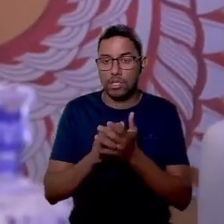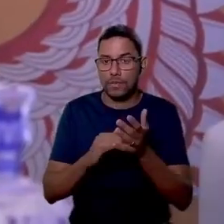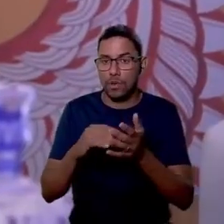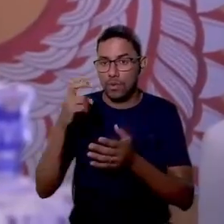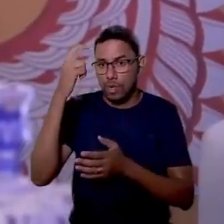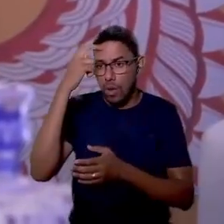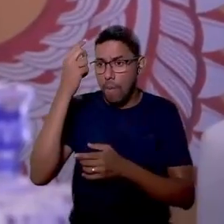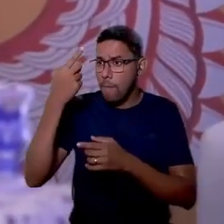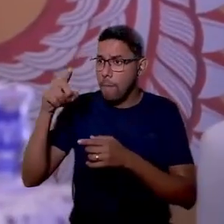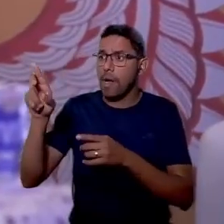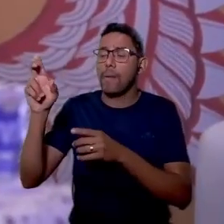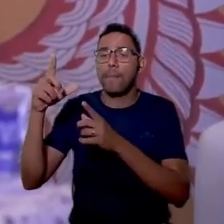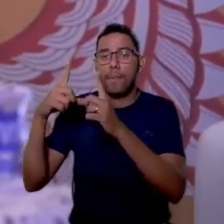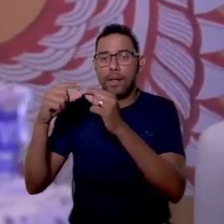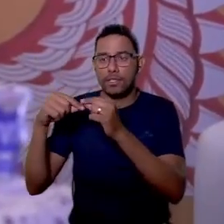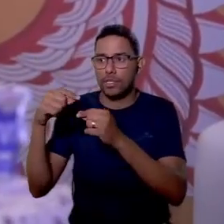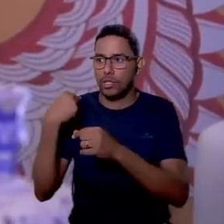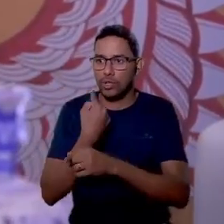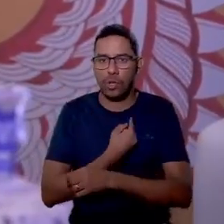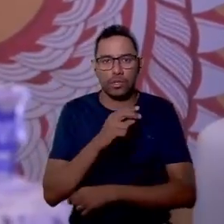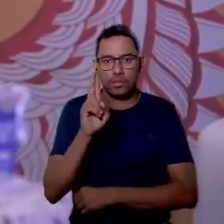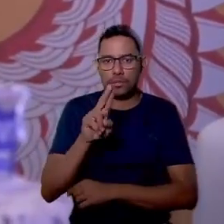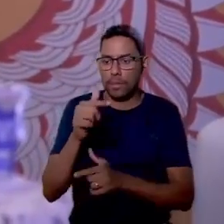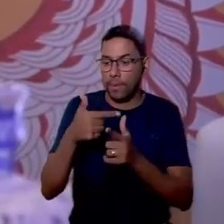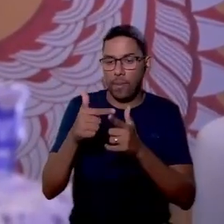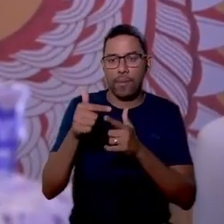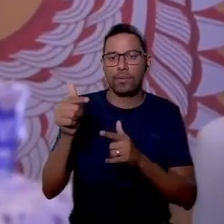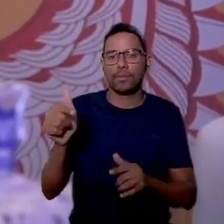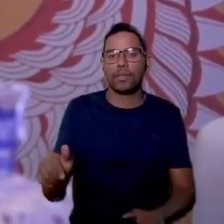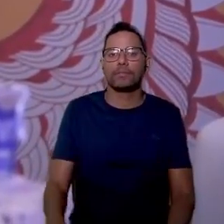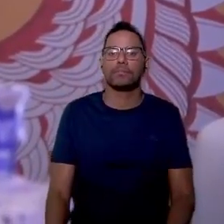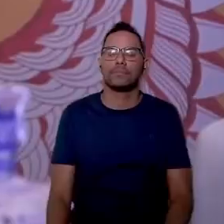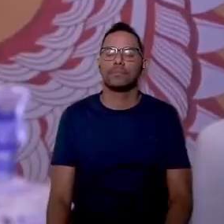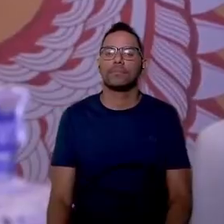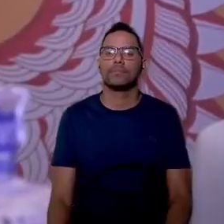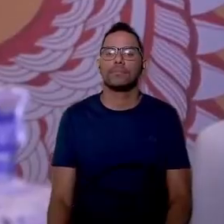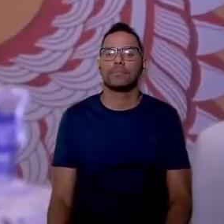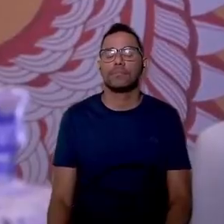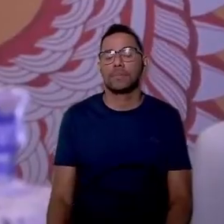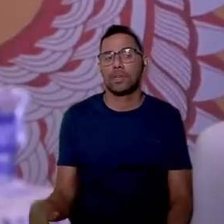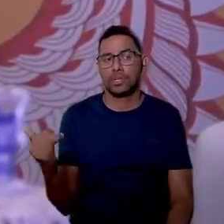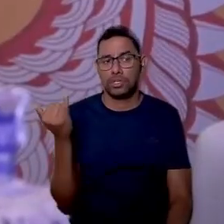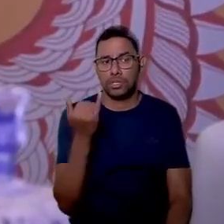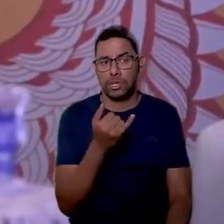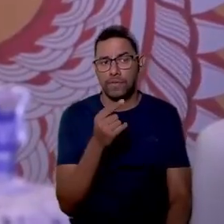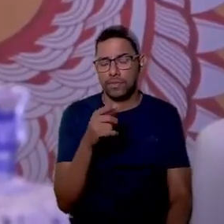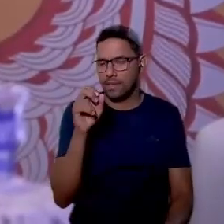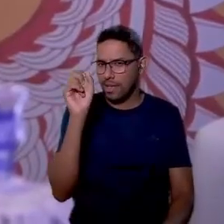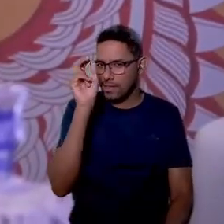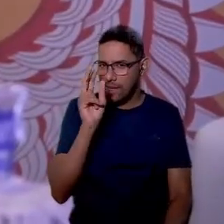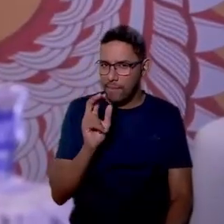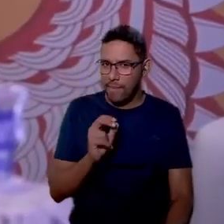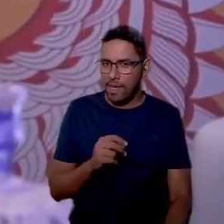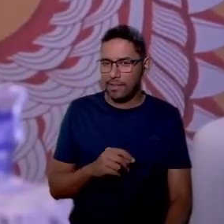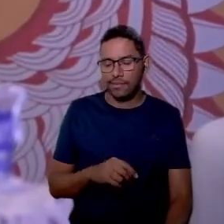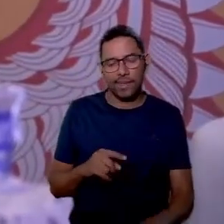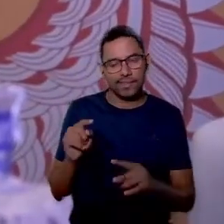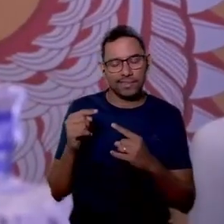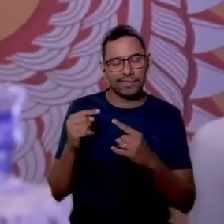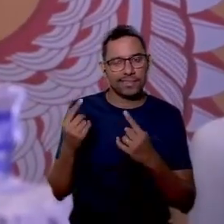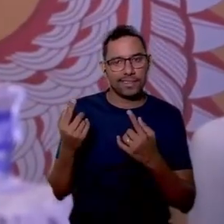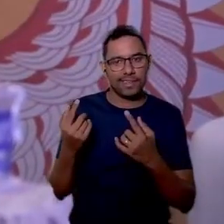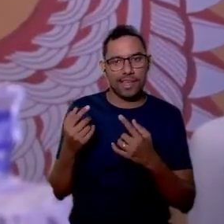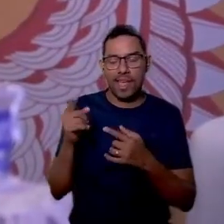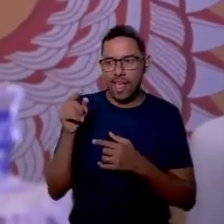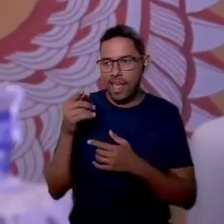mande para Brasília que a gente usa. Não tem nenhum problema. Né? Aí ele diz assim, você está sendo muito esperto para nos convencer. Eu digo,